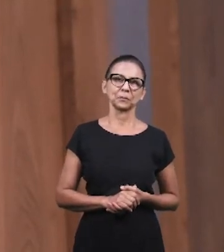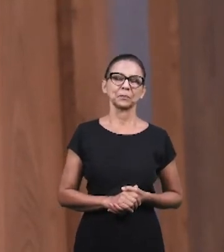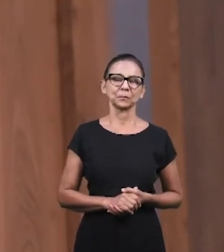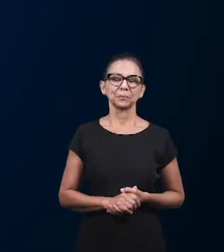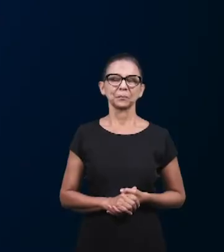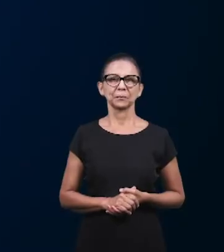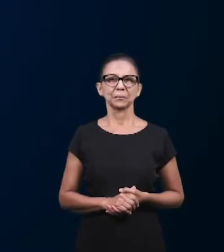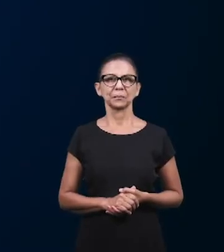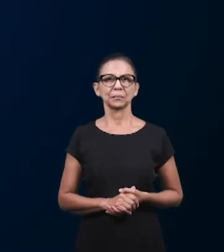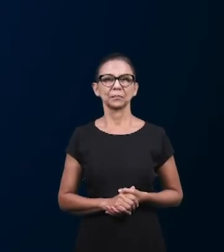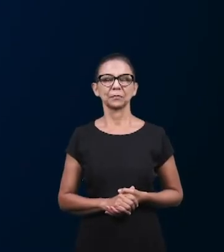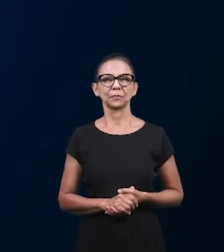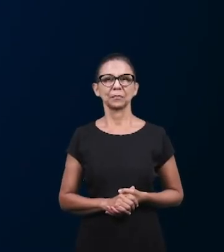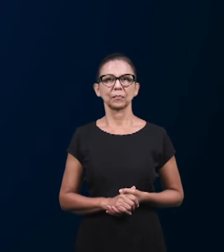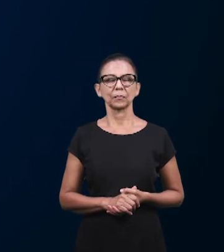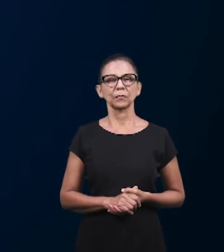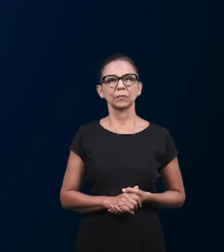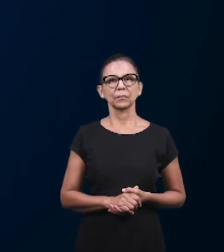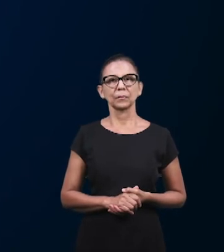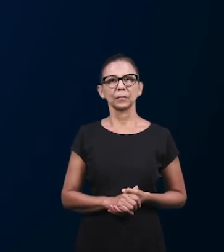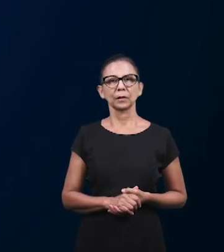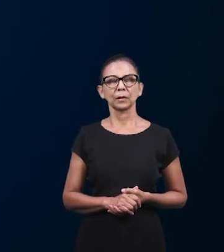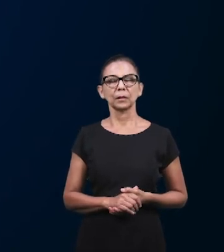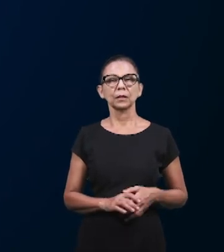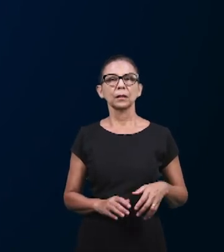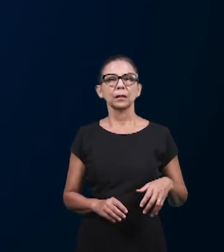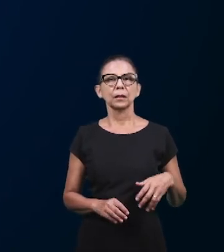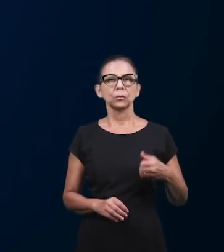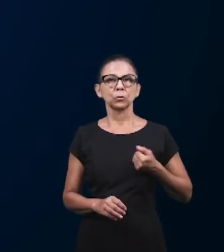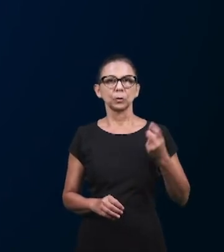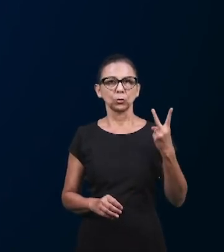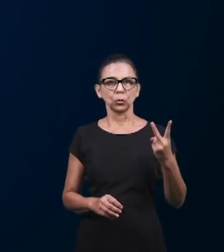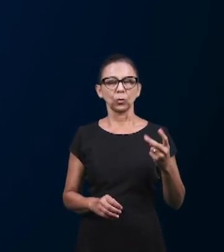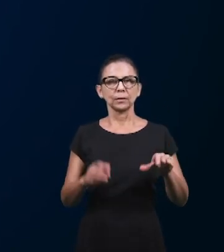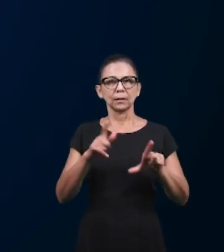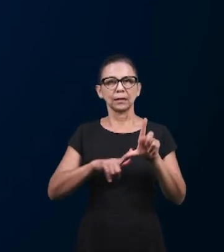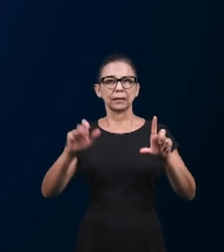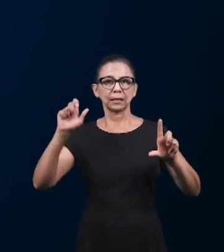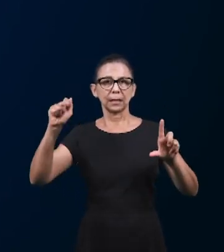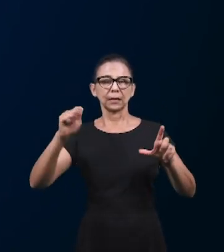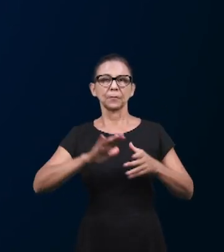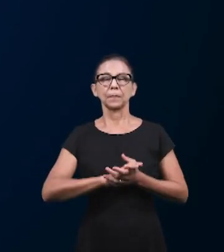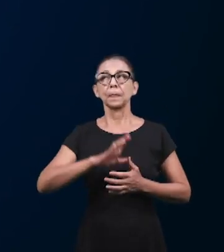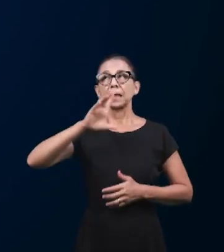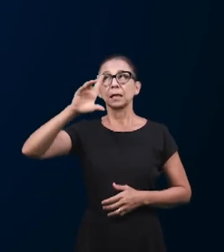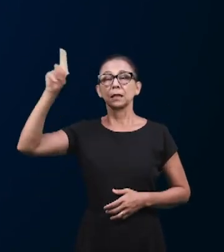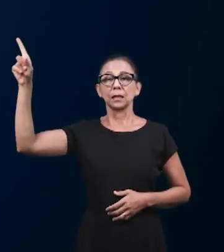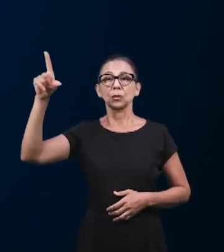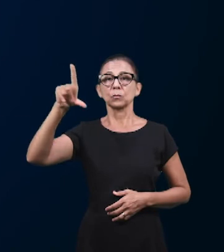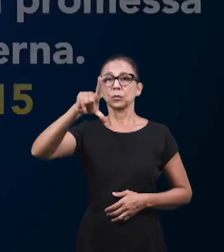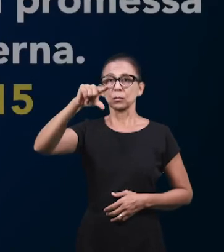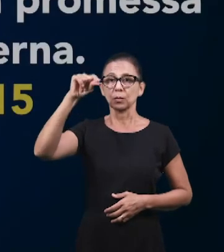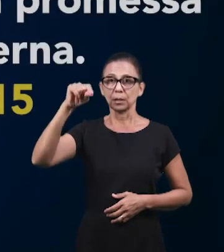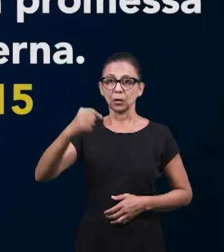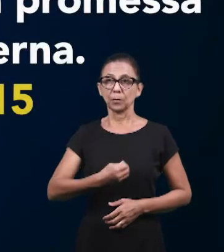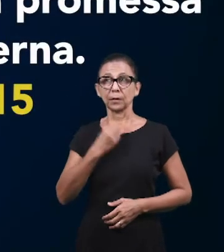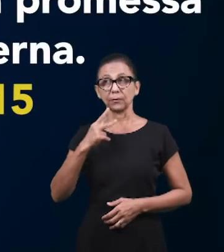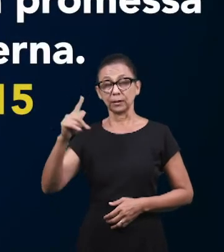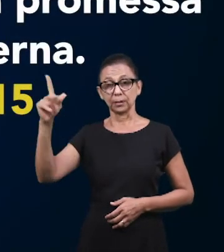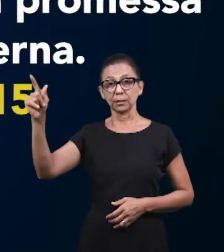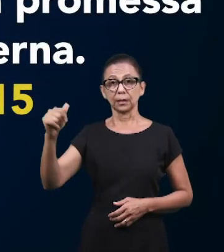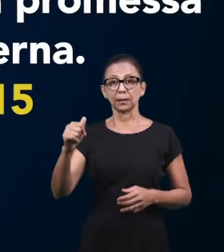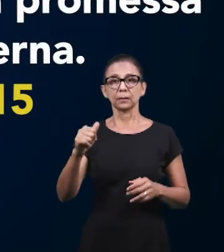2A. Respondendo à pergunta 2 da letra A, Deus me elegeu para a vida eterna, conforme o texto de